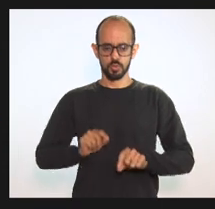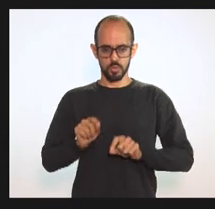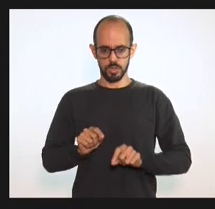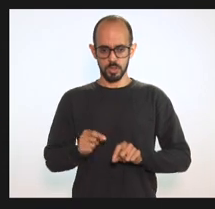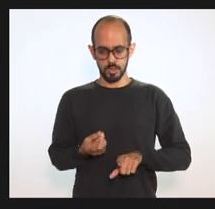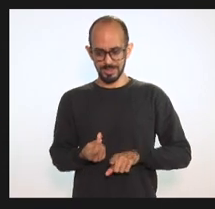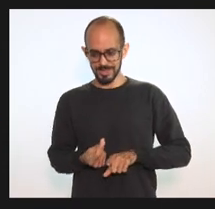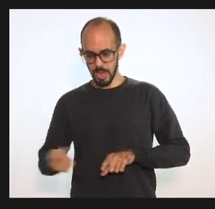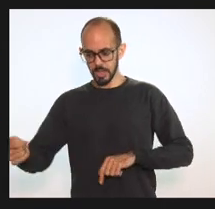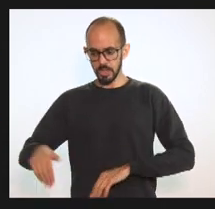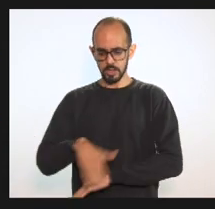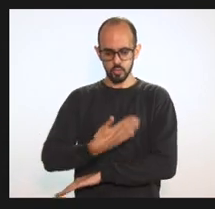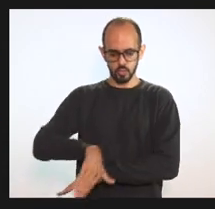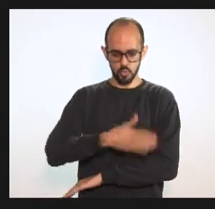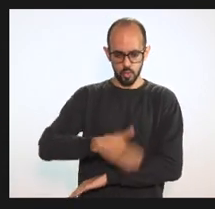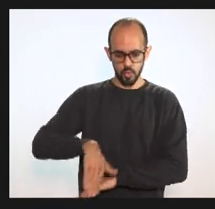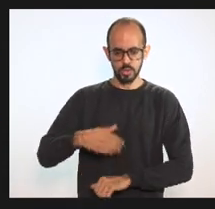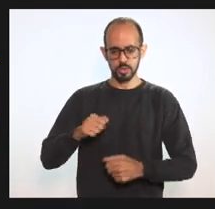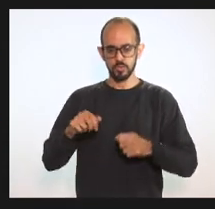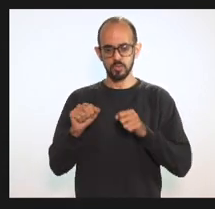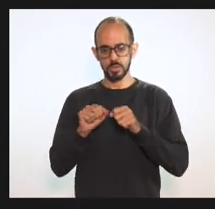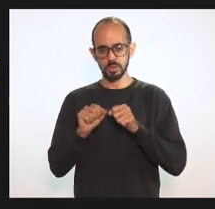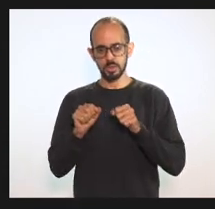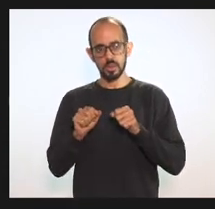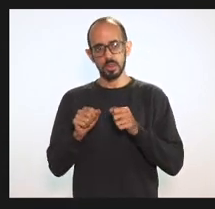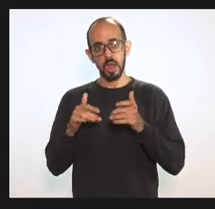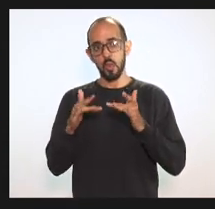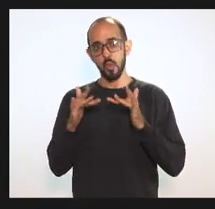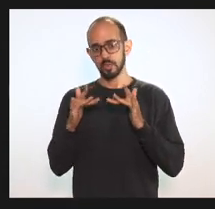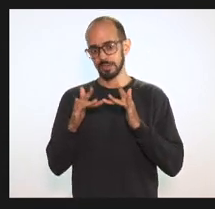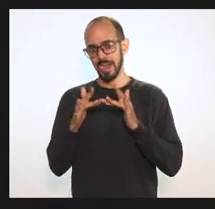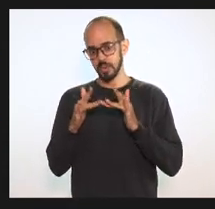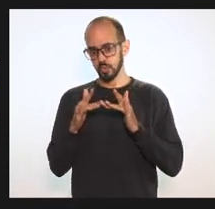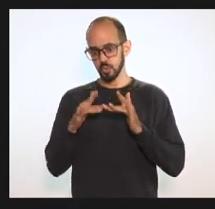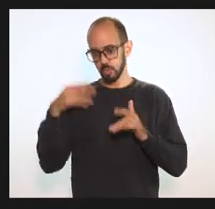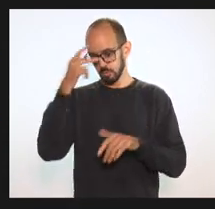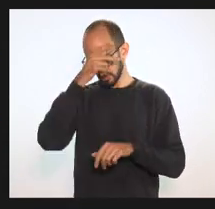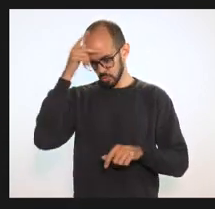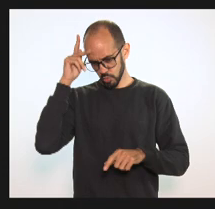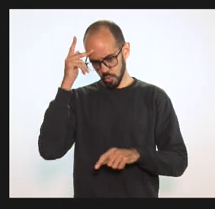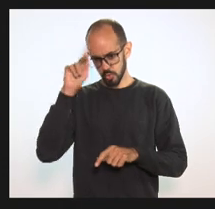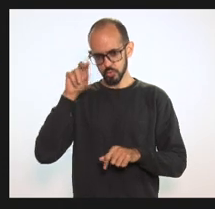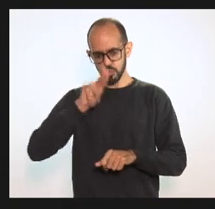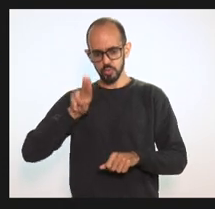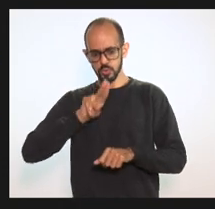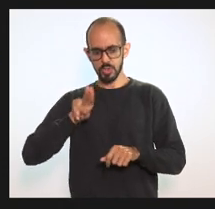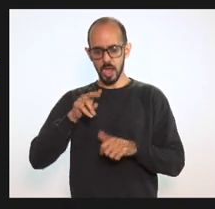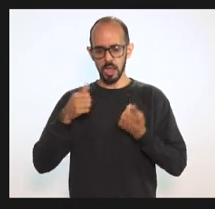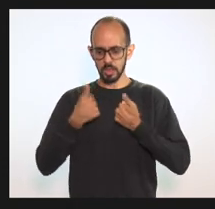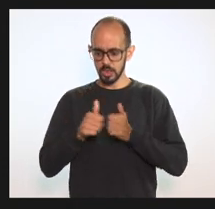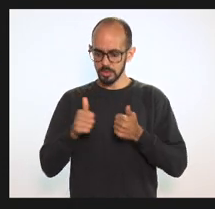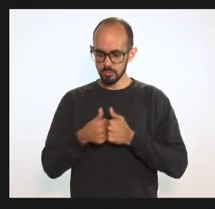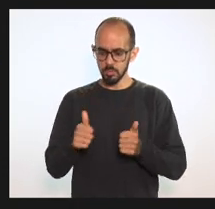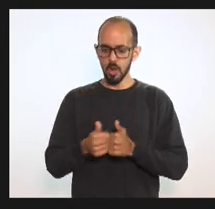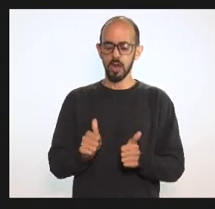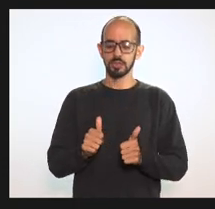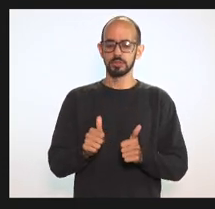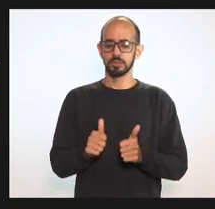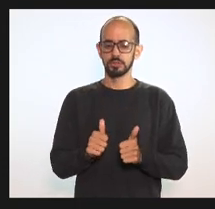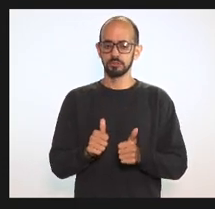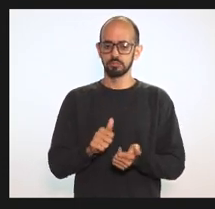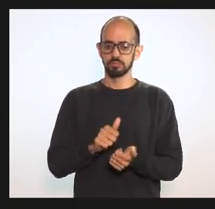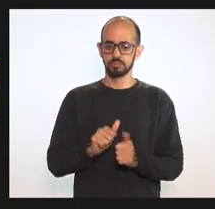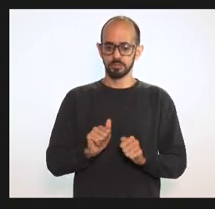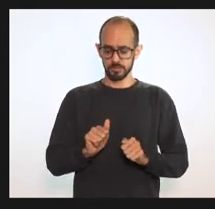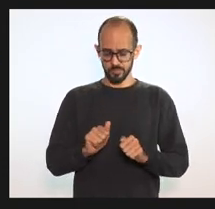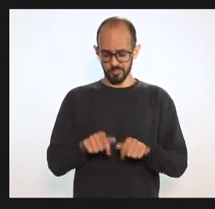sair às ruas, fazer contato com outras pessoas, usar transporte, às vezes transportes públicos, e a